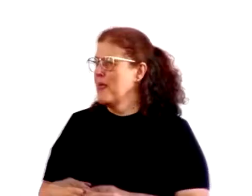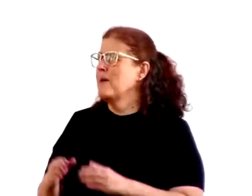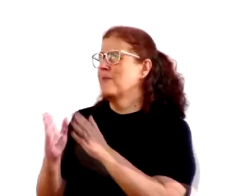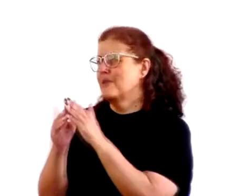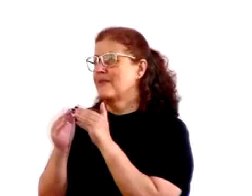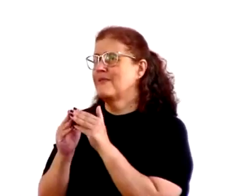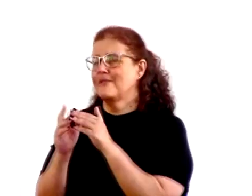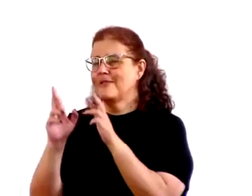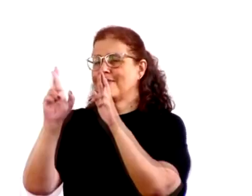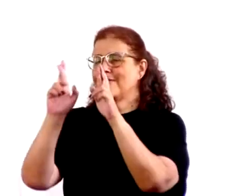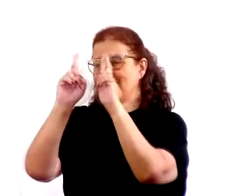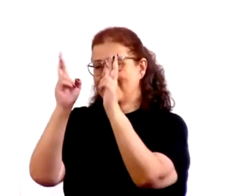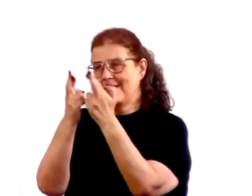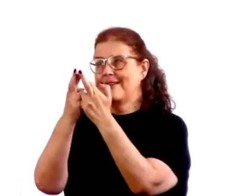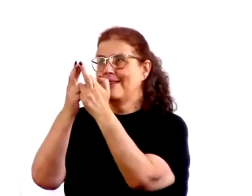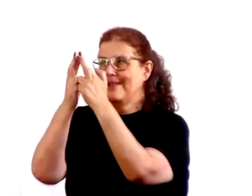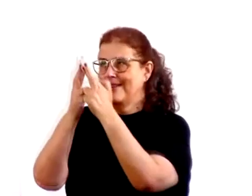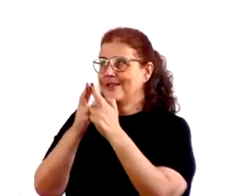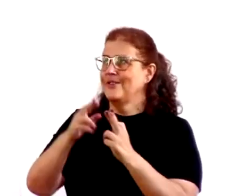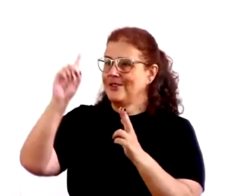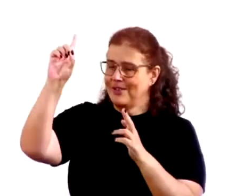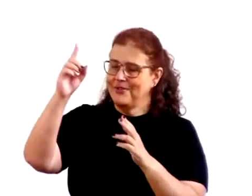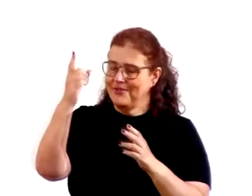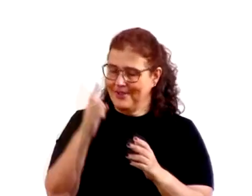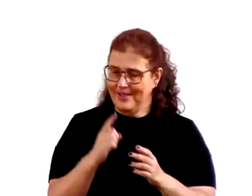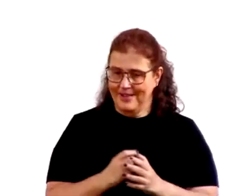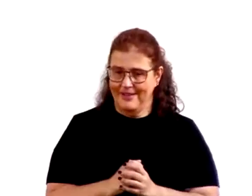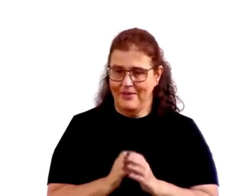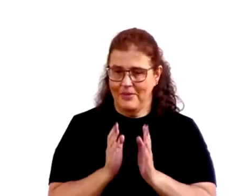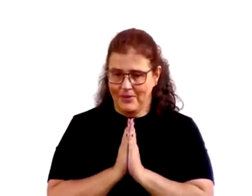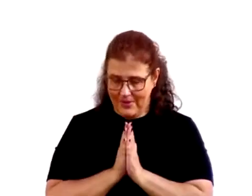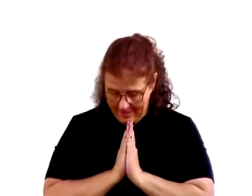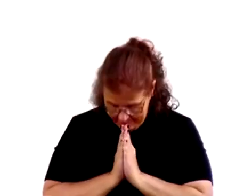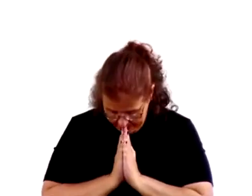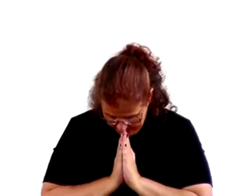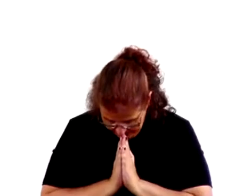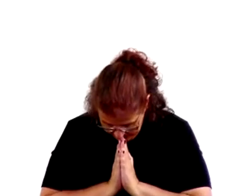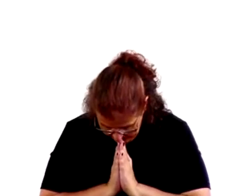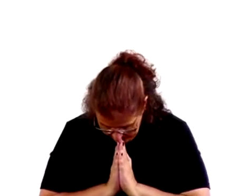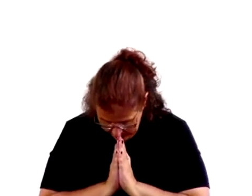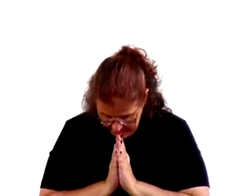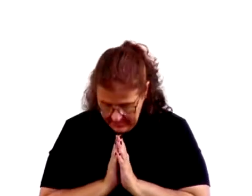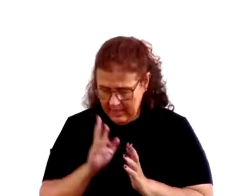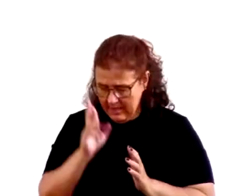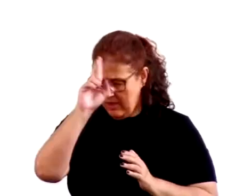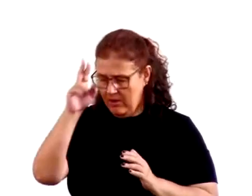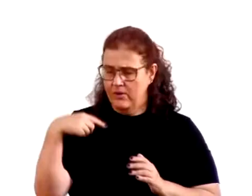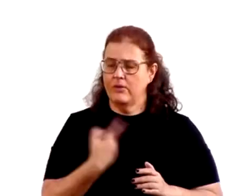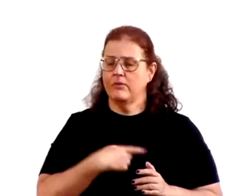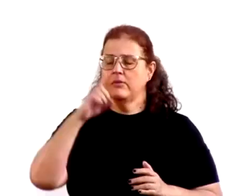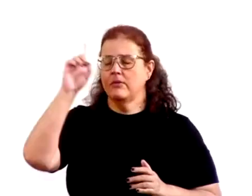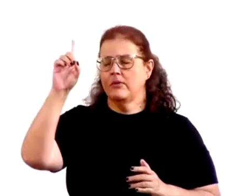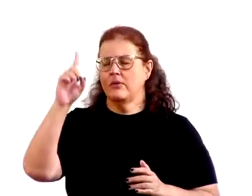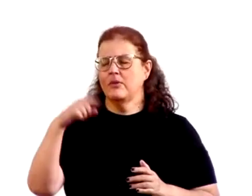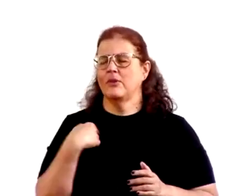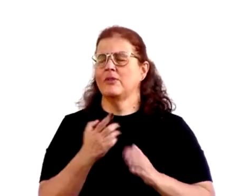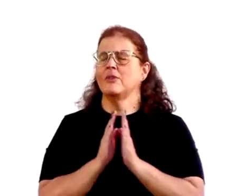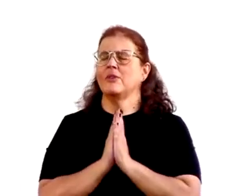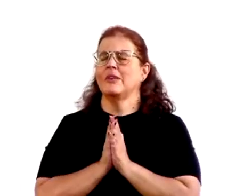reino. É a nossa oração. Feche seus olhos, nós vamos orar. Senhor nosso Deus, nós olhamos para a tua